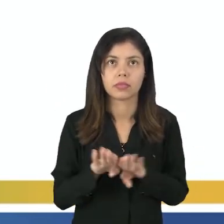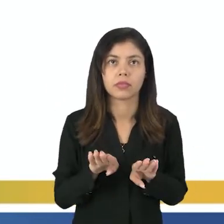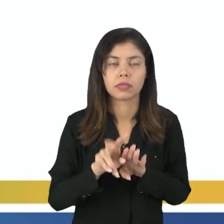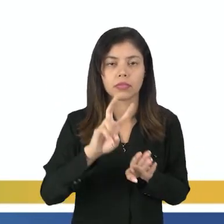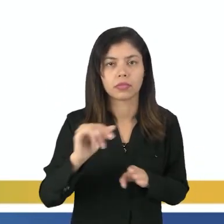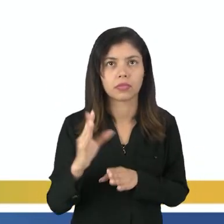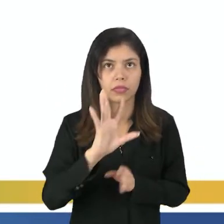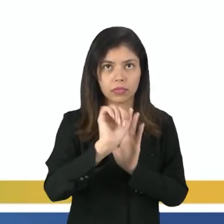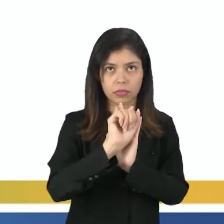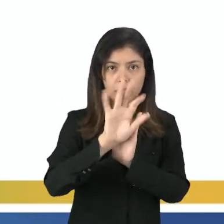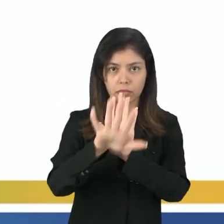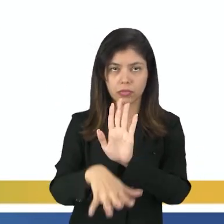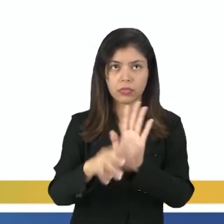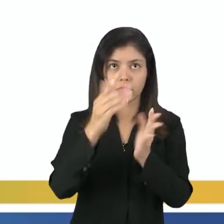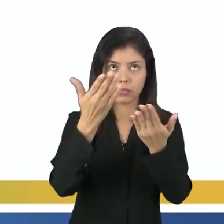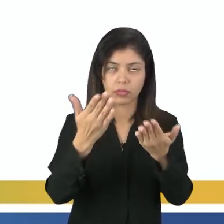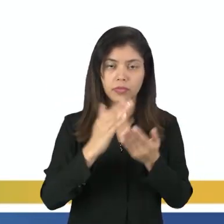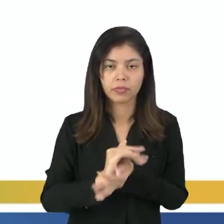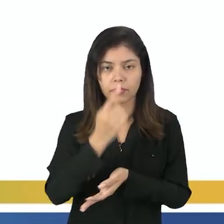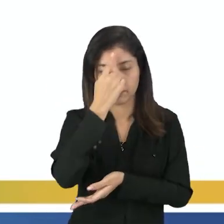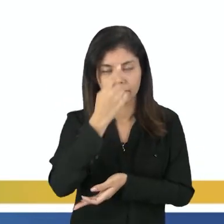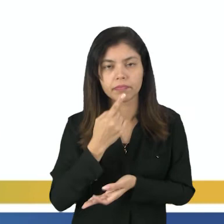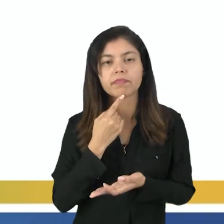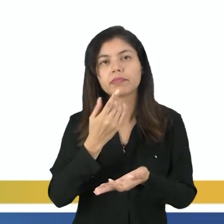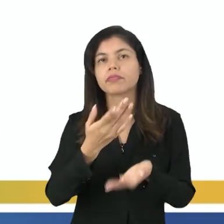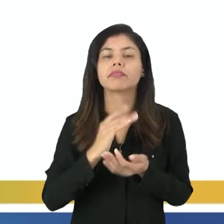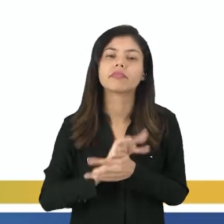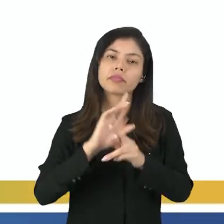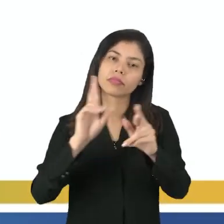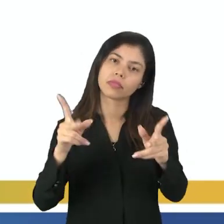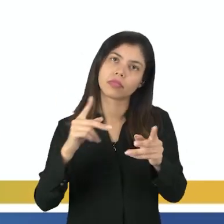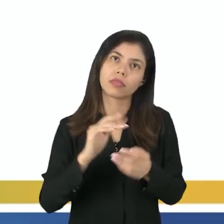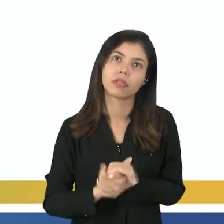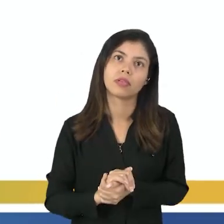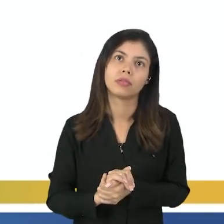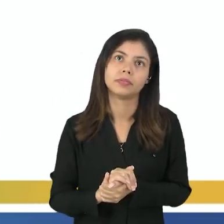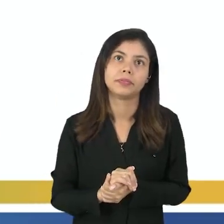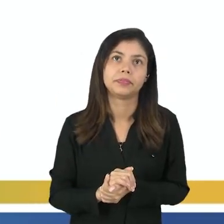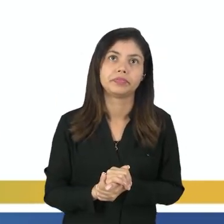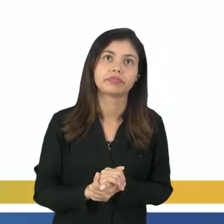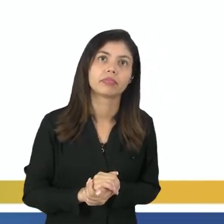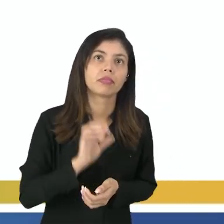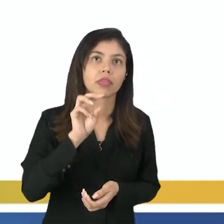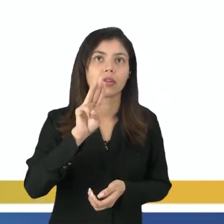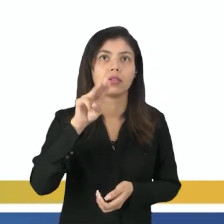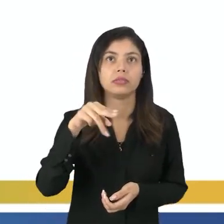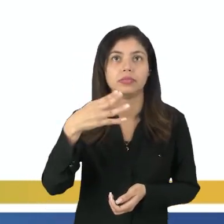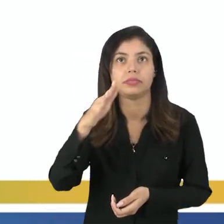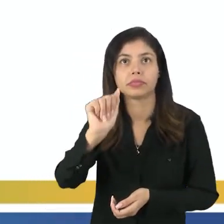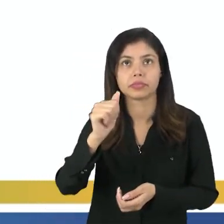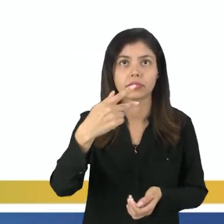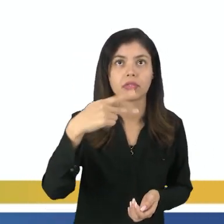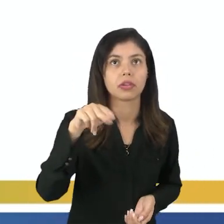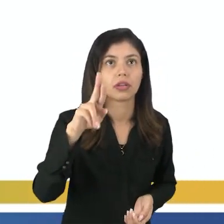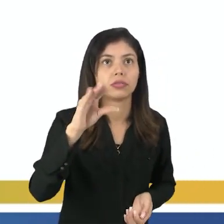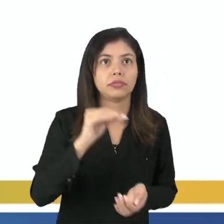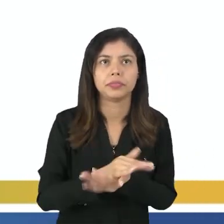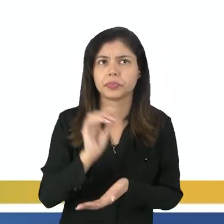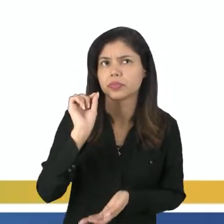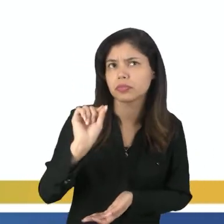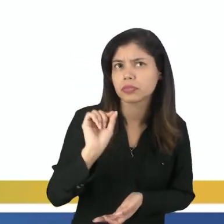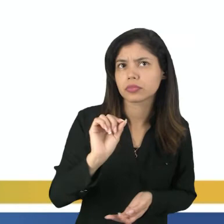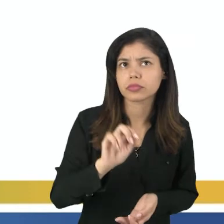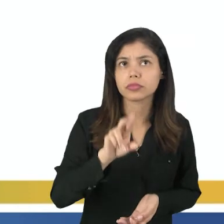vai projetar uma sombra daquele jeito lá. E tem uma diferença entre sombra, umbra e penumbra, né? Então vamos ver ali o que